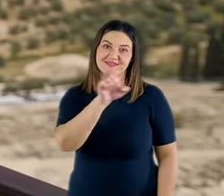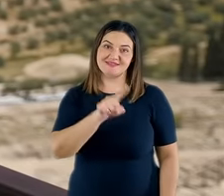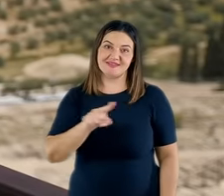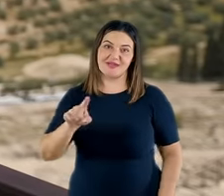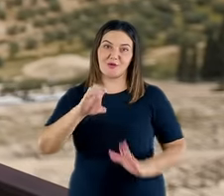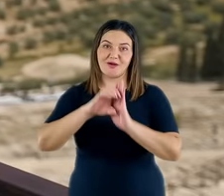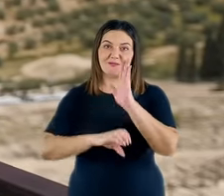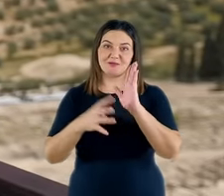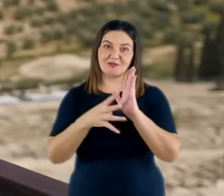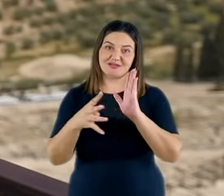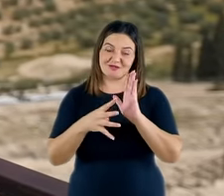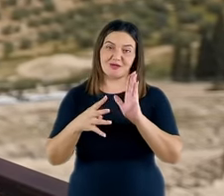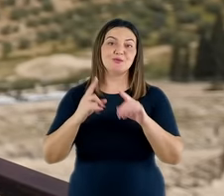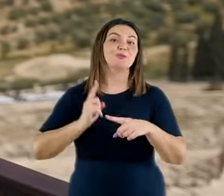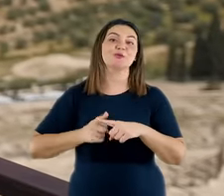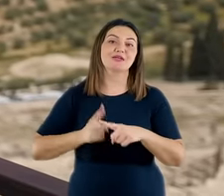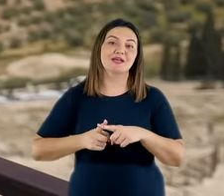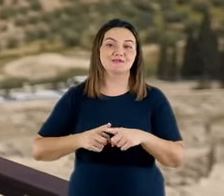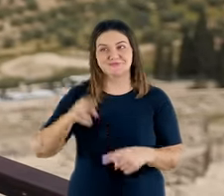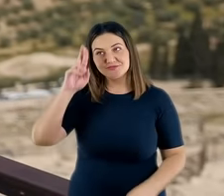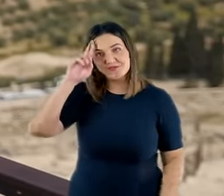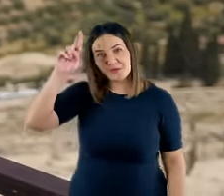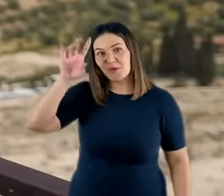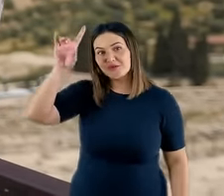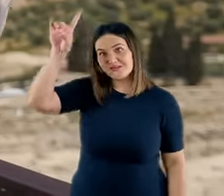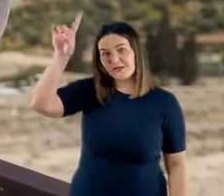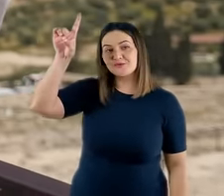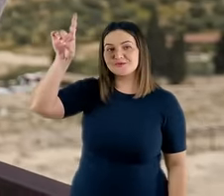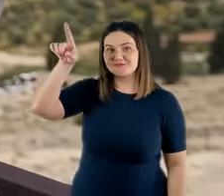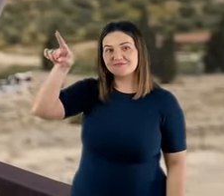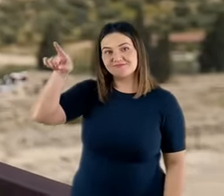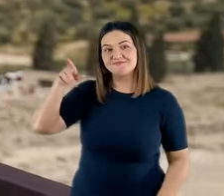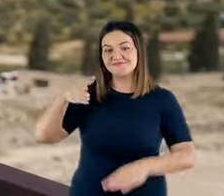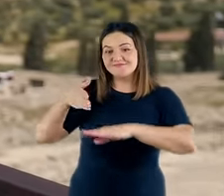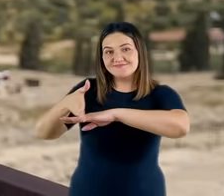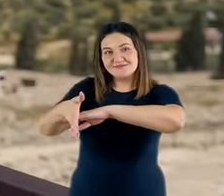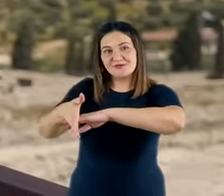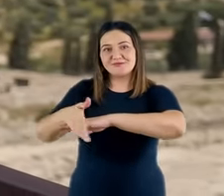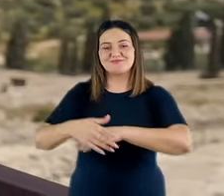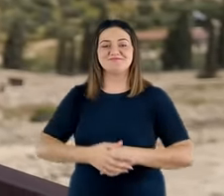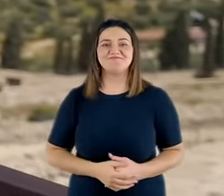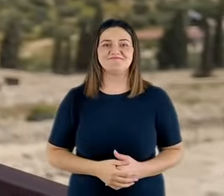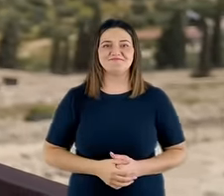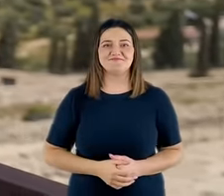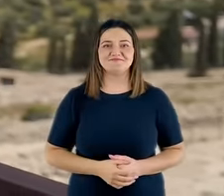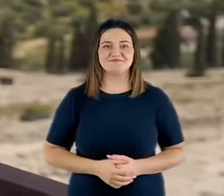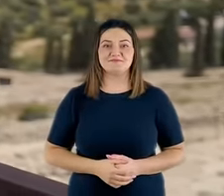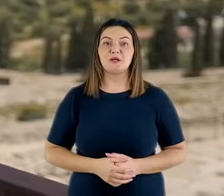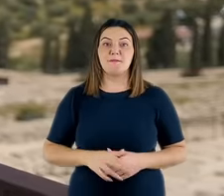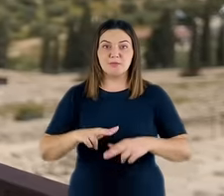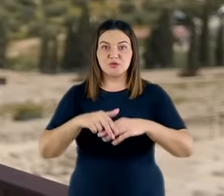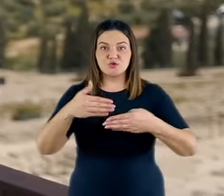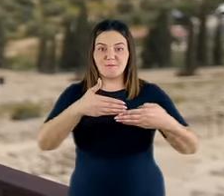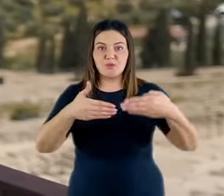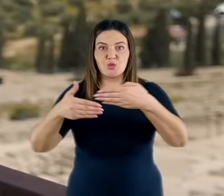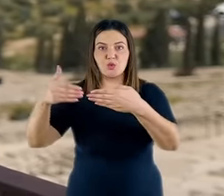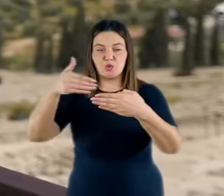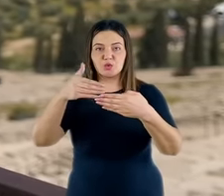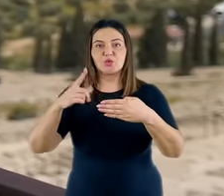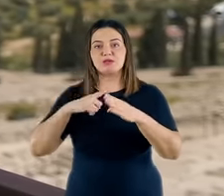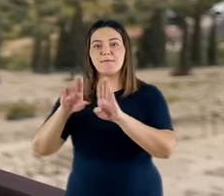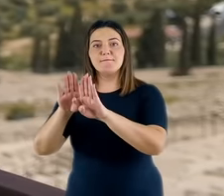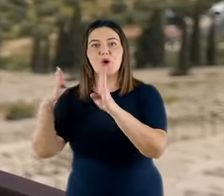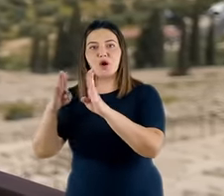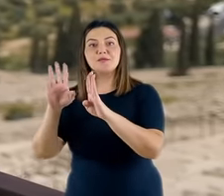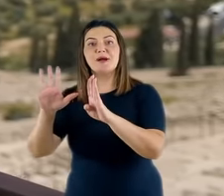profecia de Ezequiel, capítulo 44. Por quê? O Senhor, Deus de Israel, passou por ela. Então você está vendo ali nos muros de Jerusalém